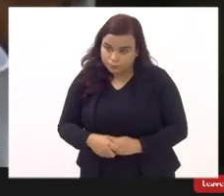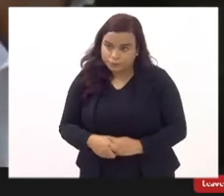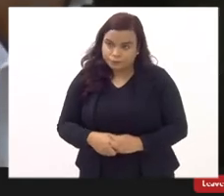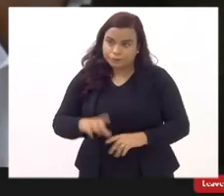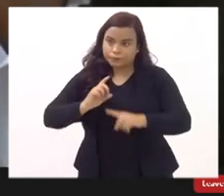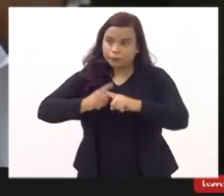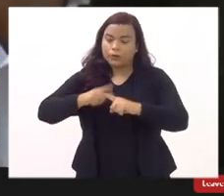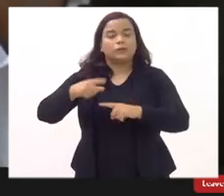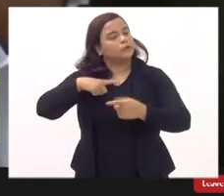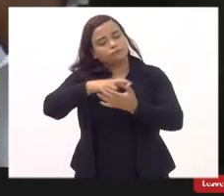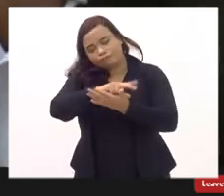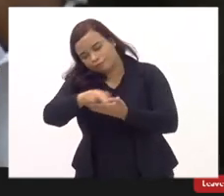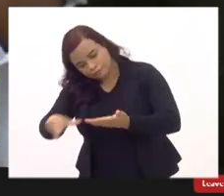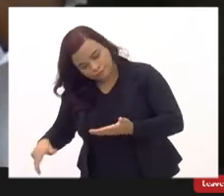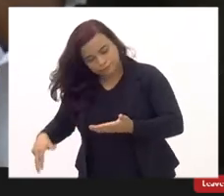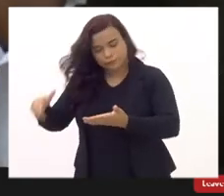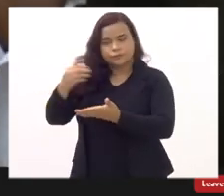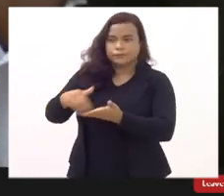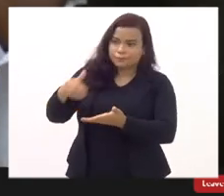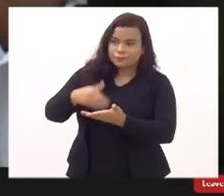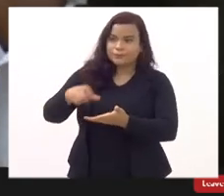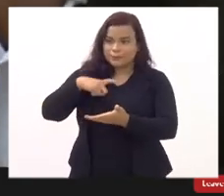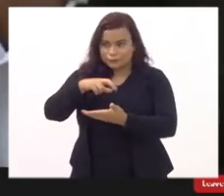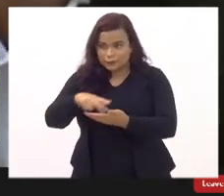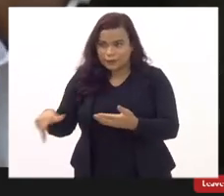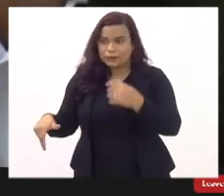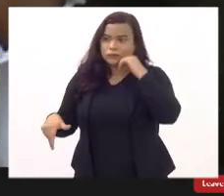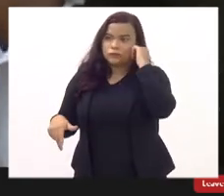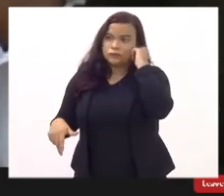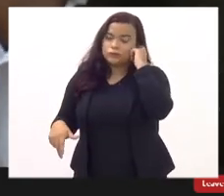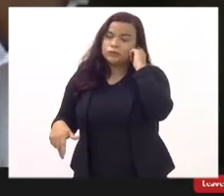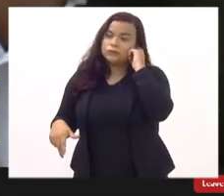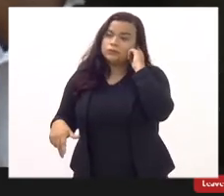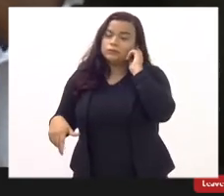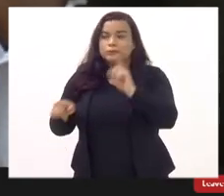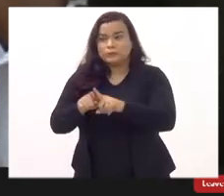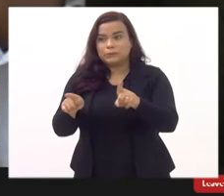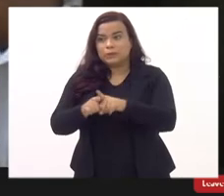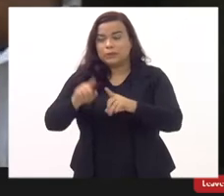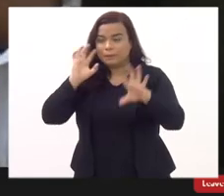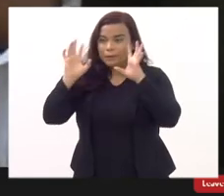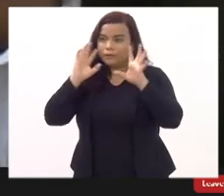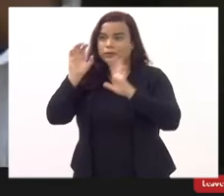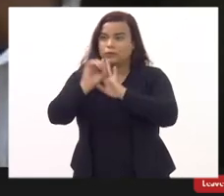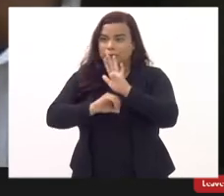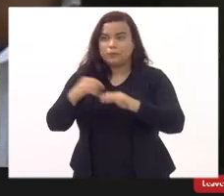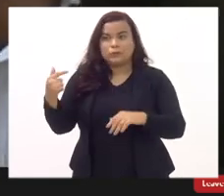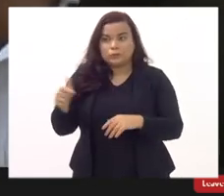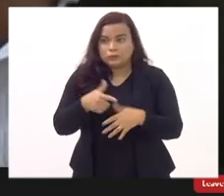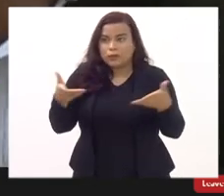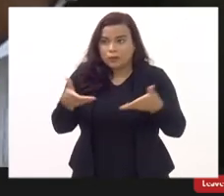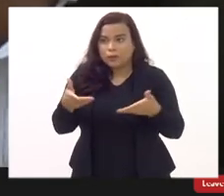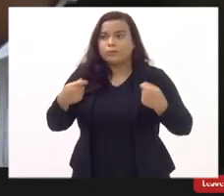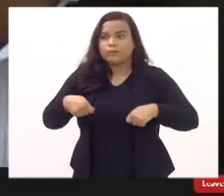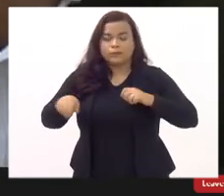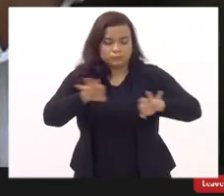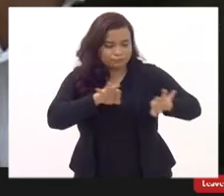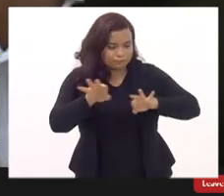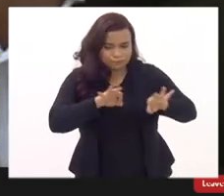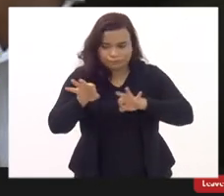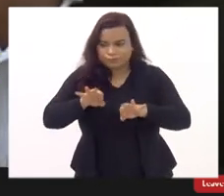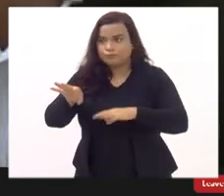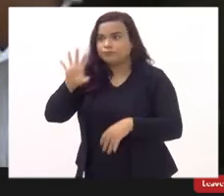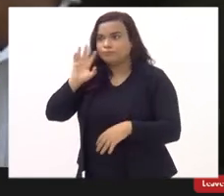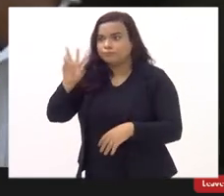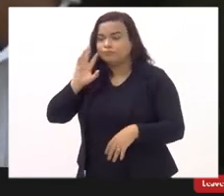envolve várias secretarias. A lei de agora, então não havia previsão orçamentária, é algo que a gente vai ter que trabalhar junto. E a cada